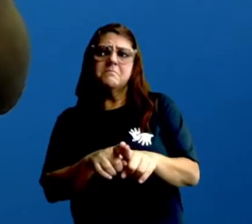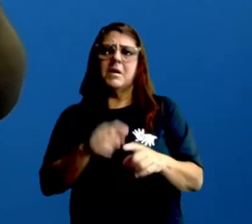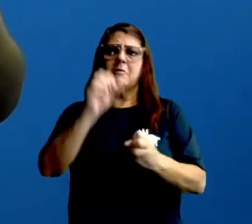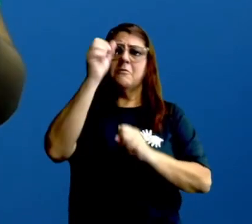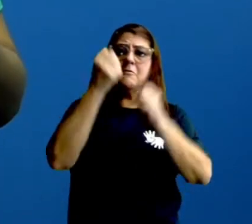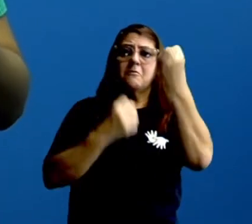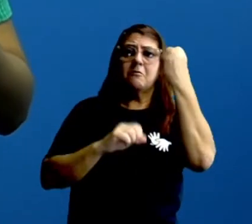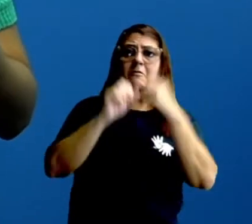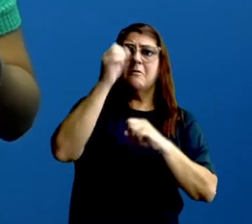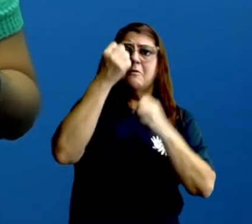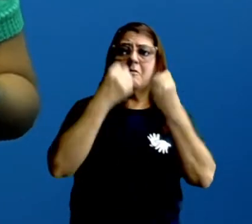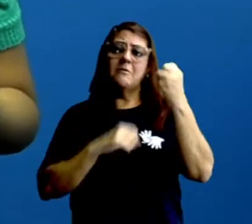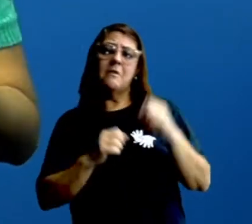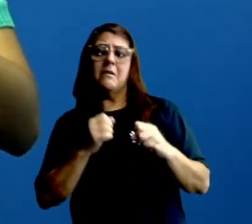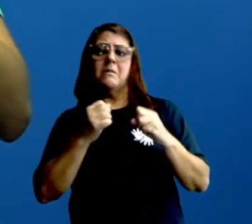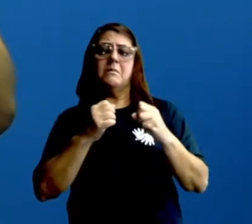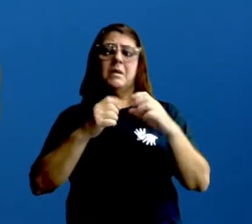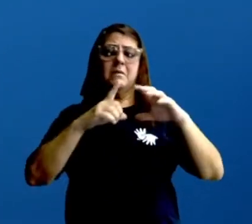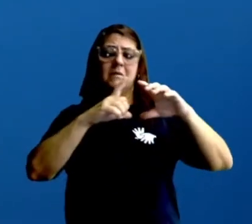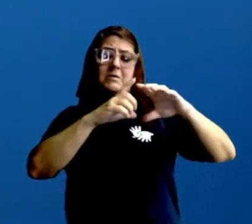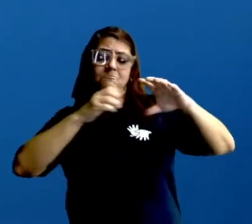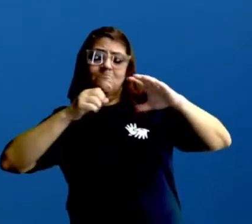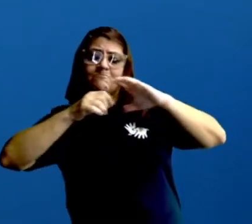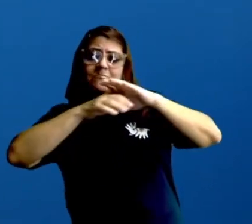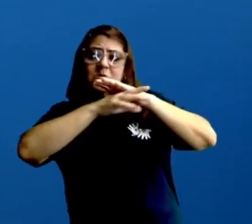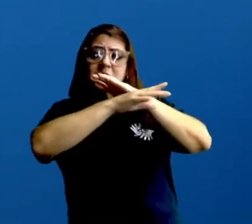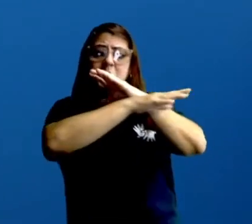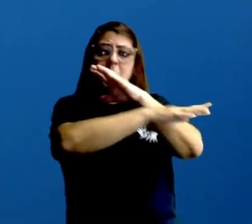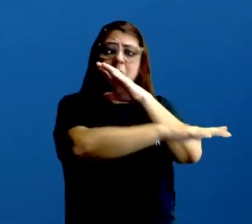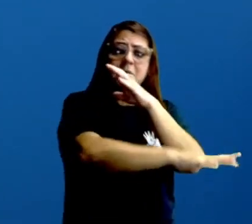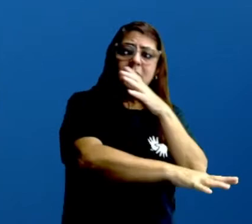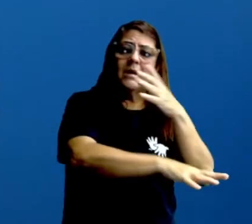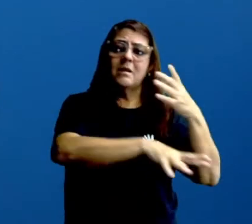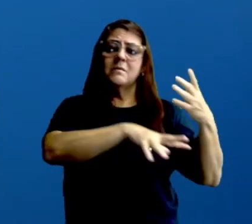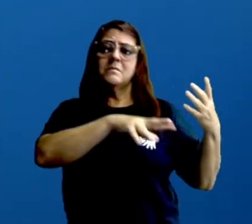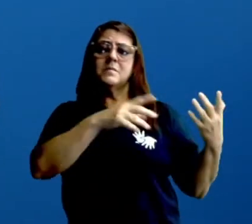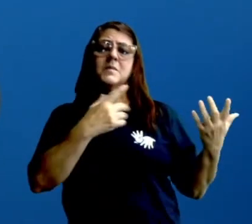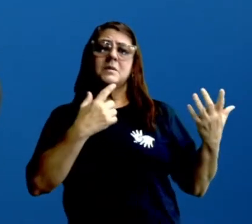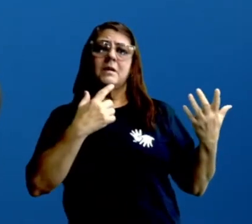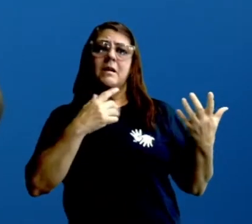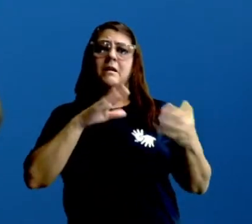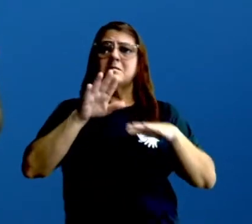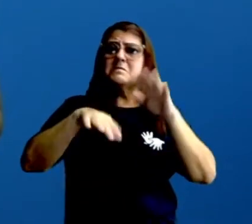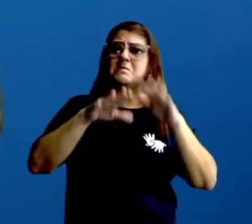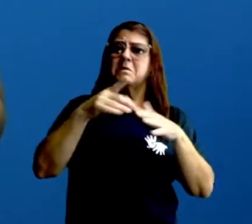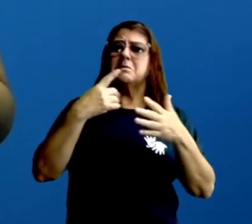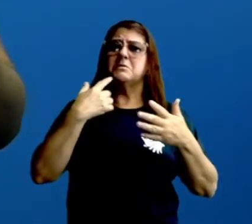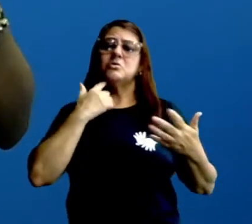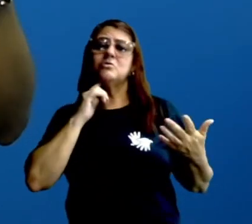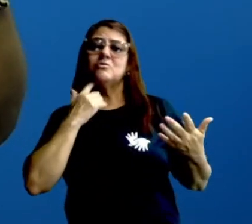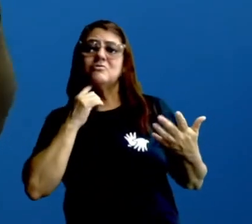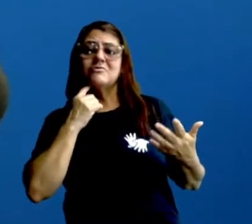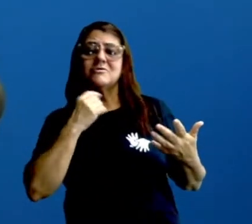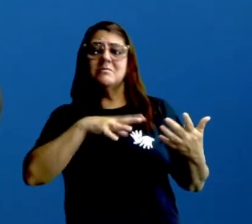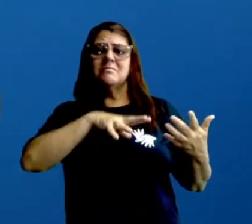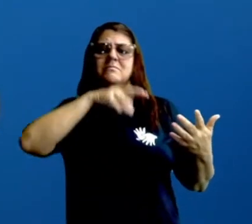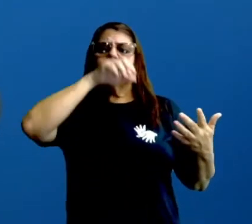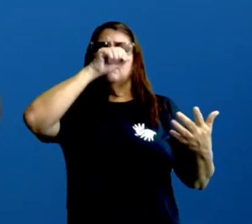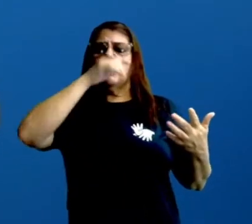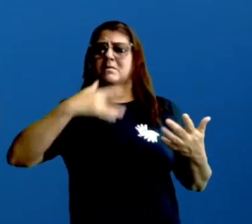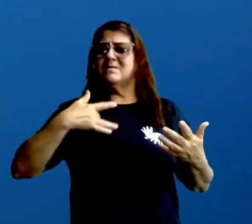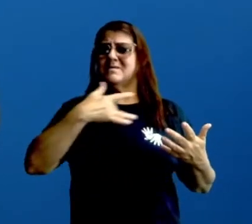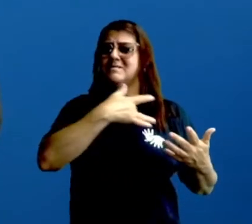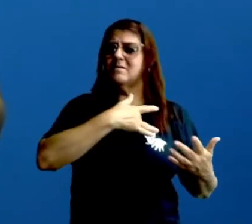e pele mais gases isso vai influenciar na nossa saúde bom então avanço tecnológico usar